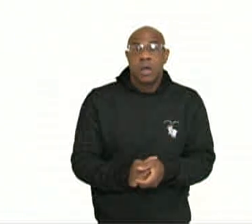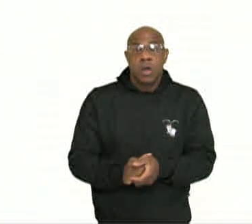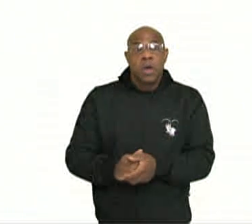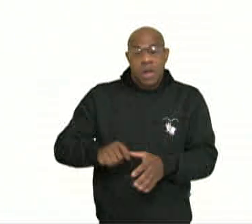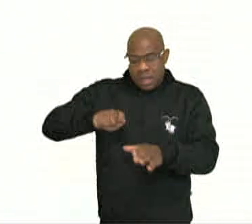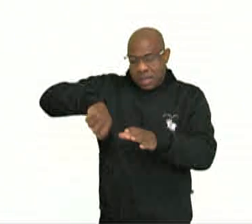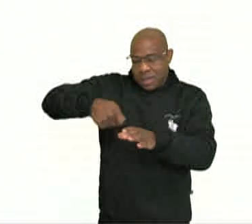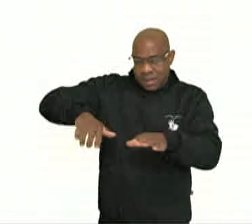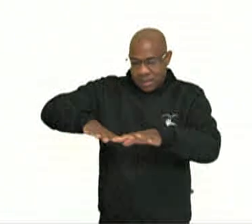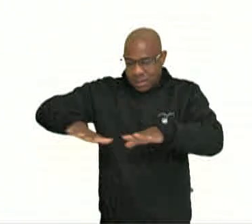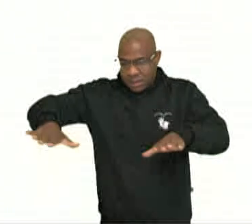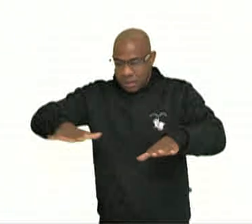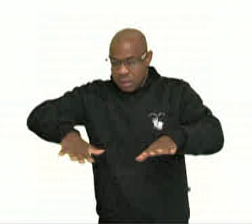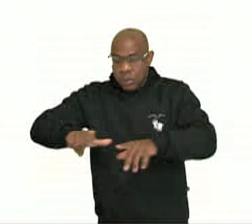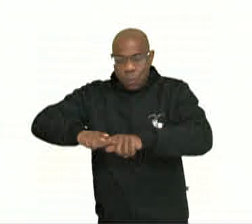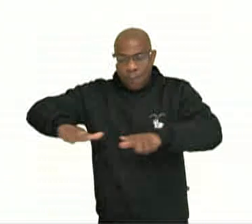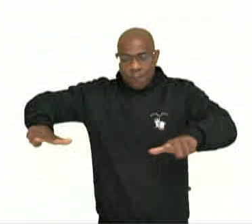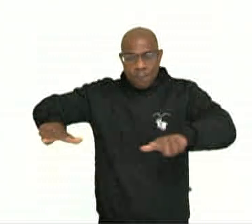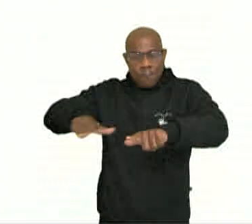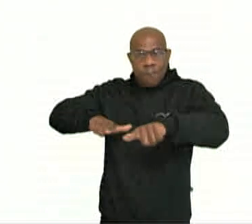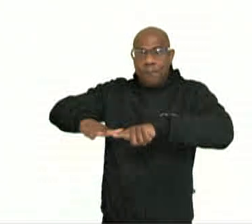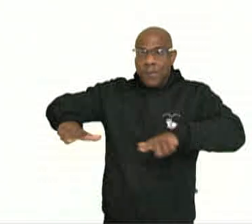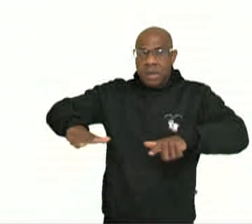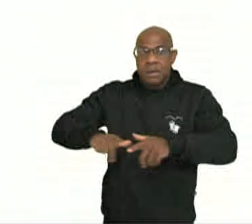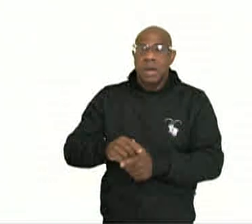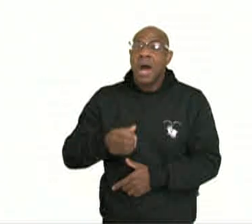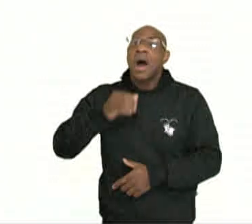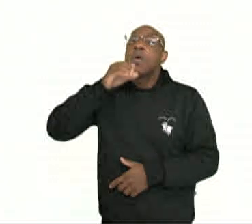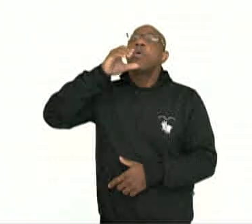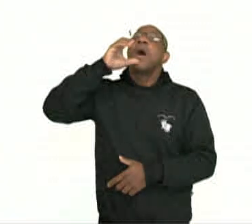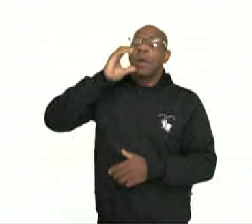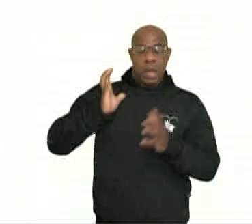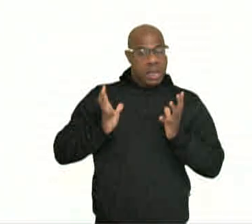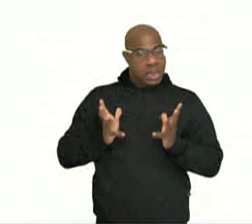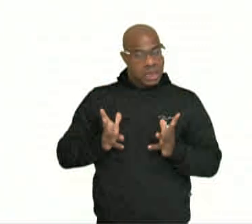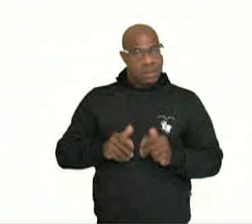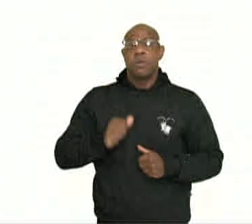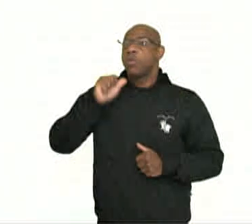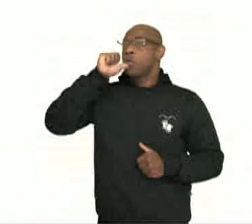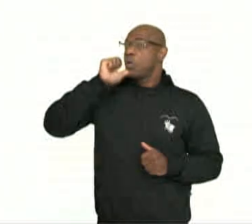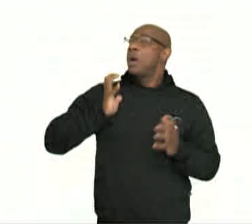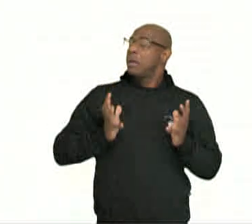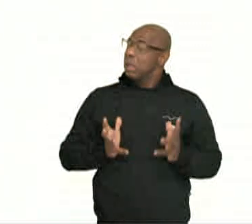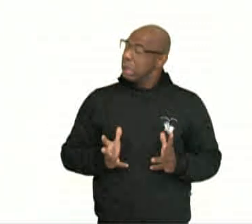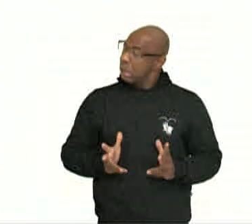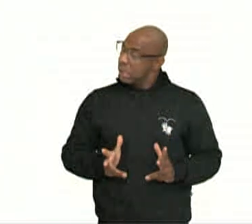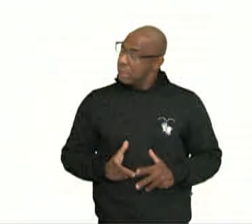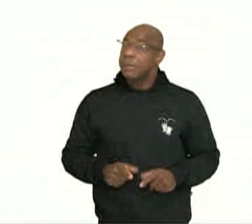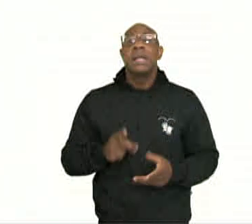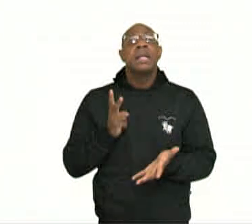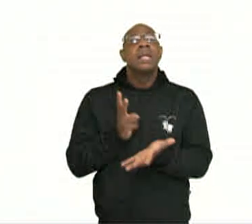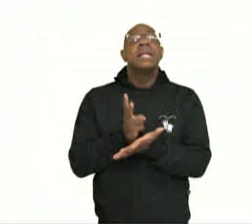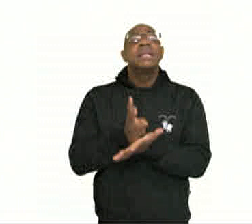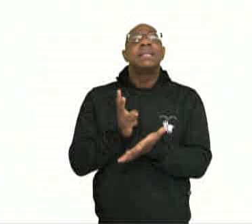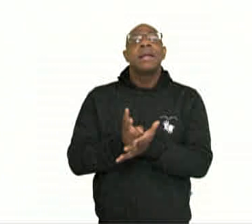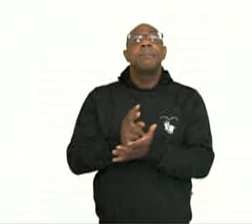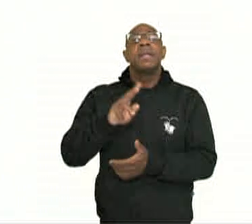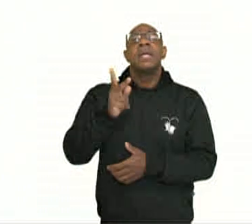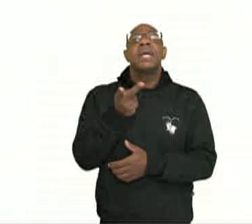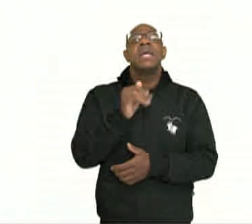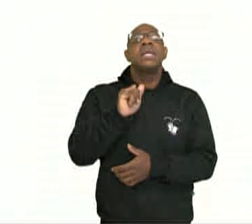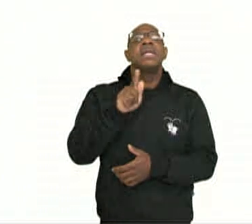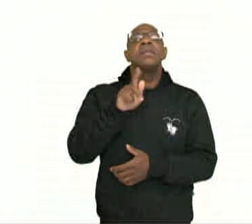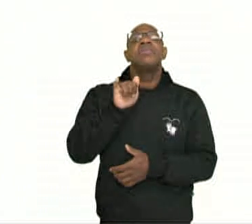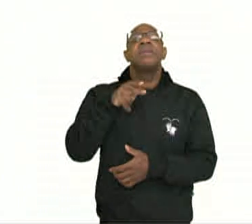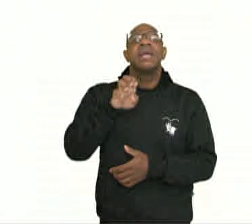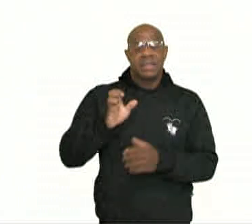dos alimentos sempre limpo. Beber água filtrada, né? E manter a higiene pessoal em